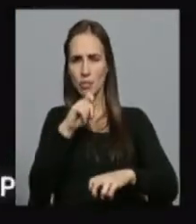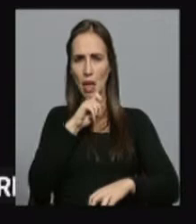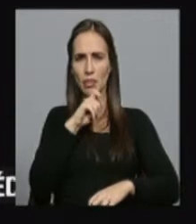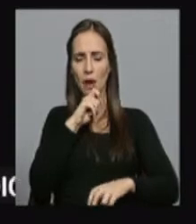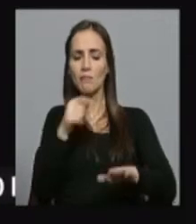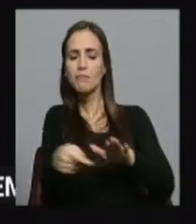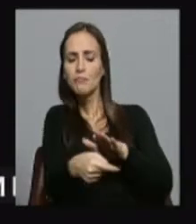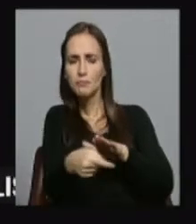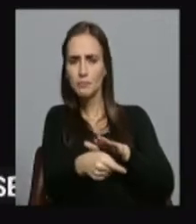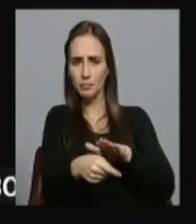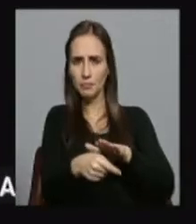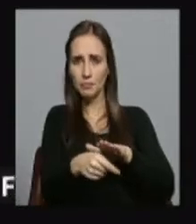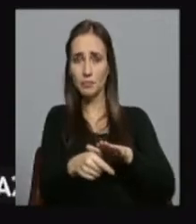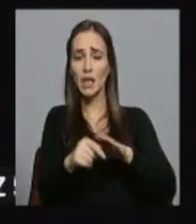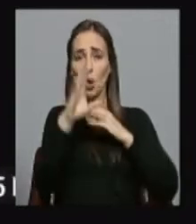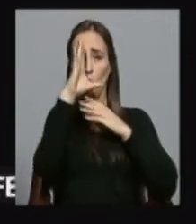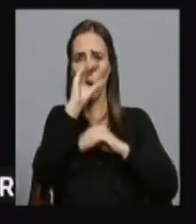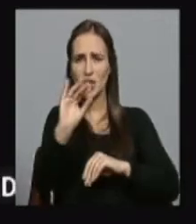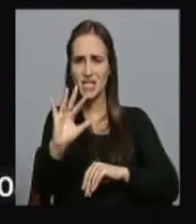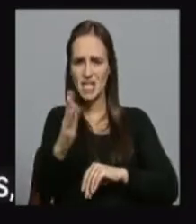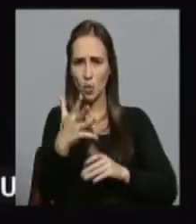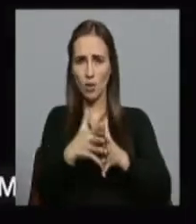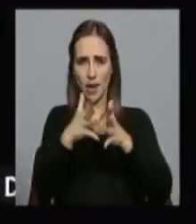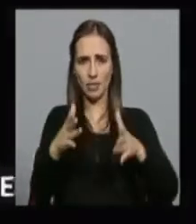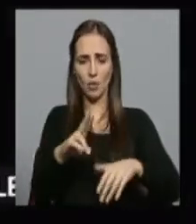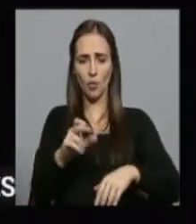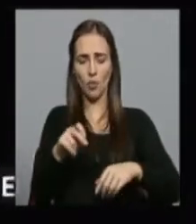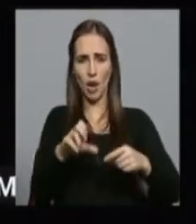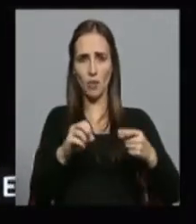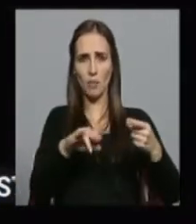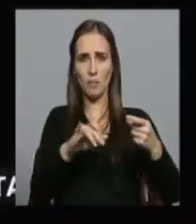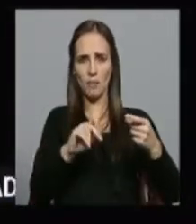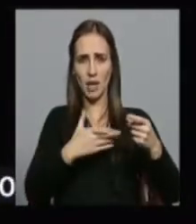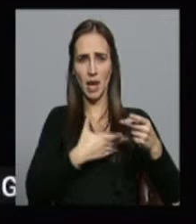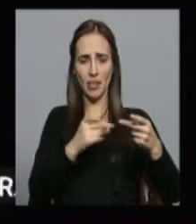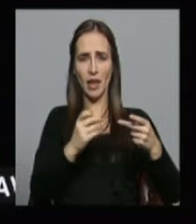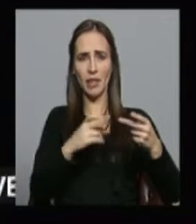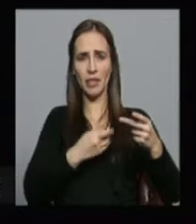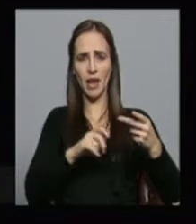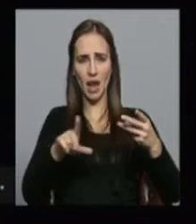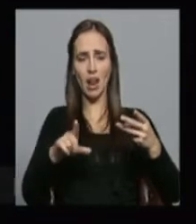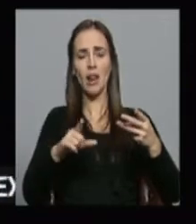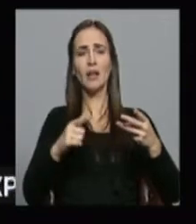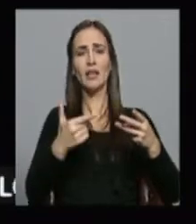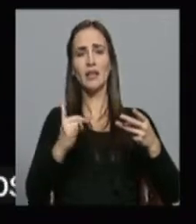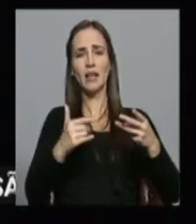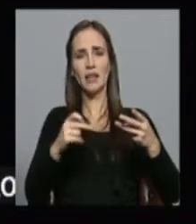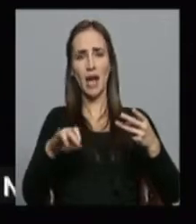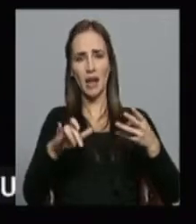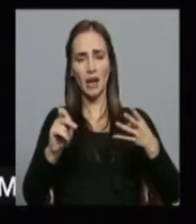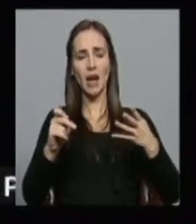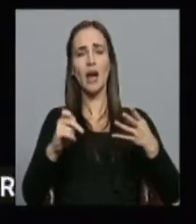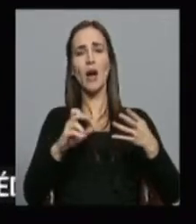das 5 maiores luas de Urano, que são Miranda, Ariel, Umbriel, Titânia e Oberon? E isto são tudo nome